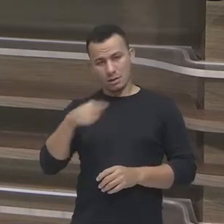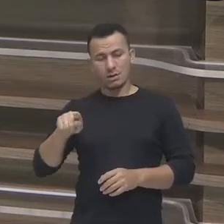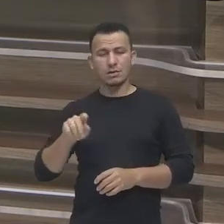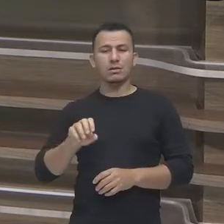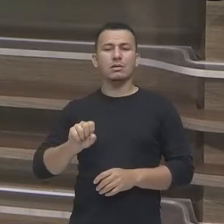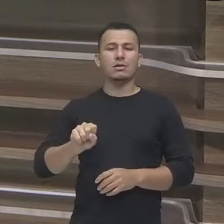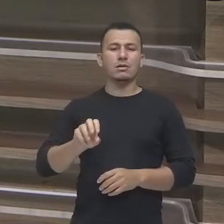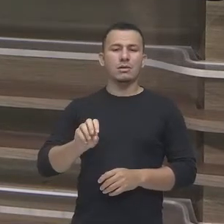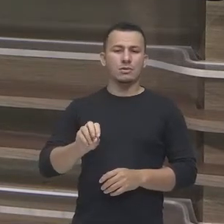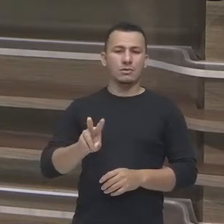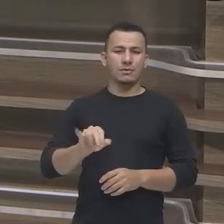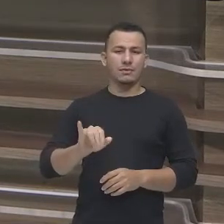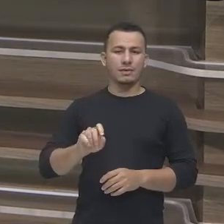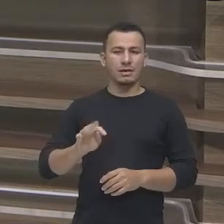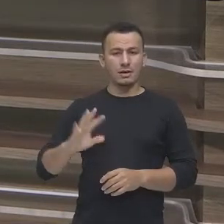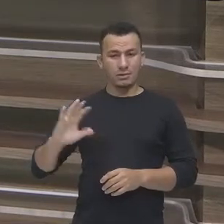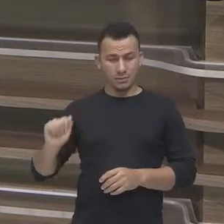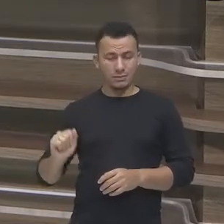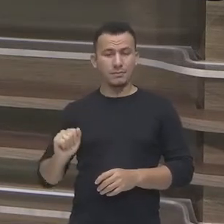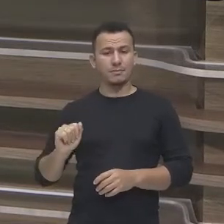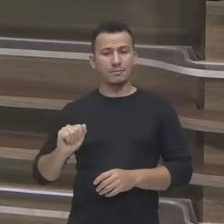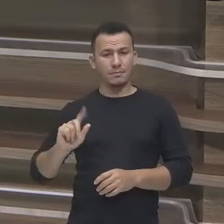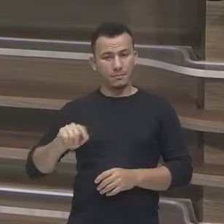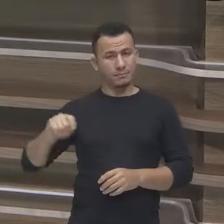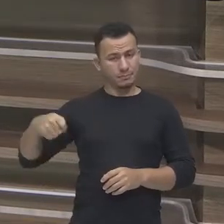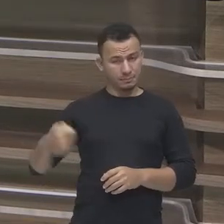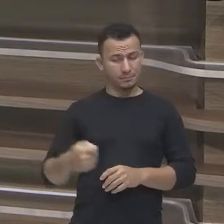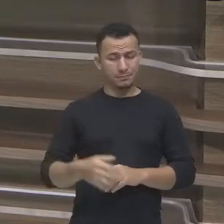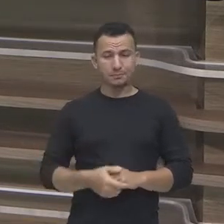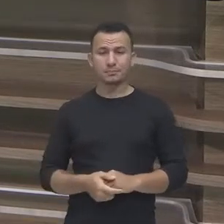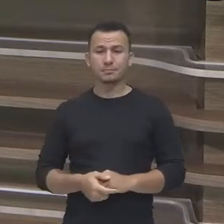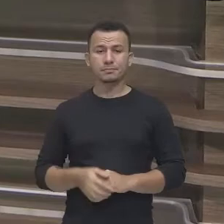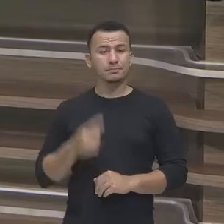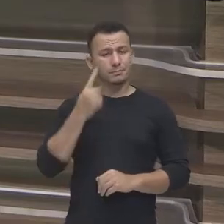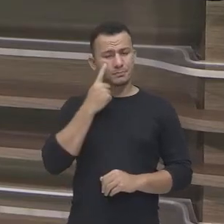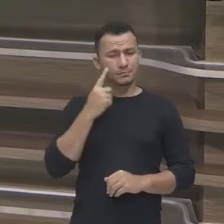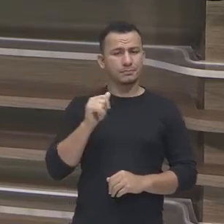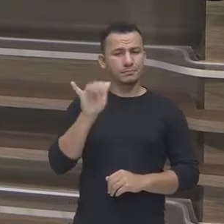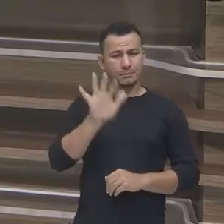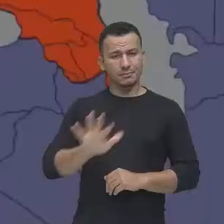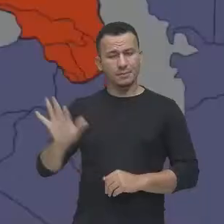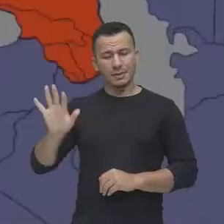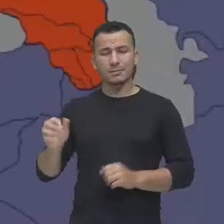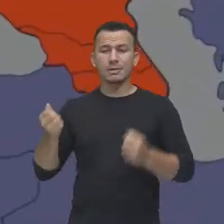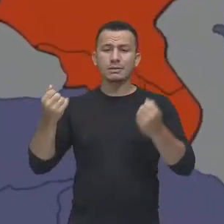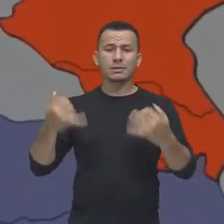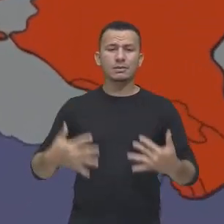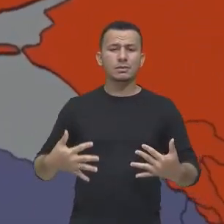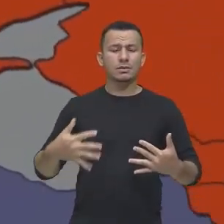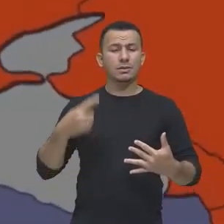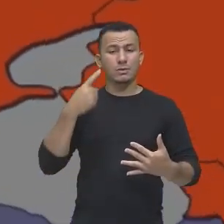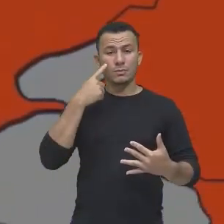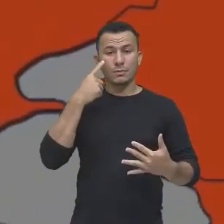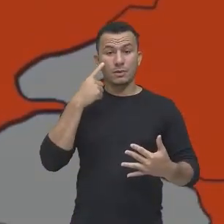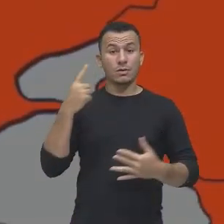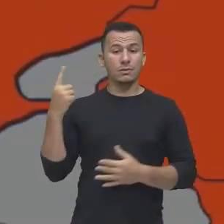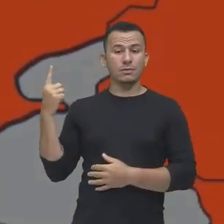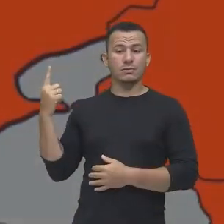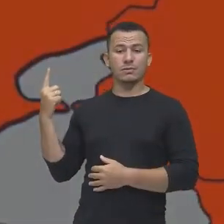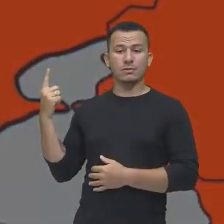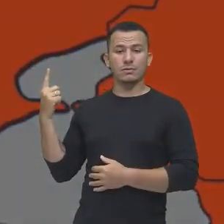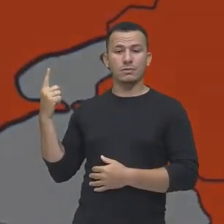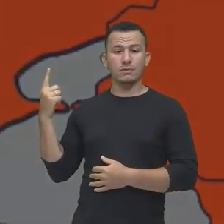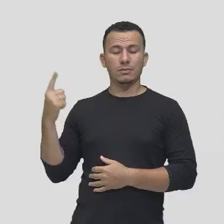Europa Oriental hoje. Nessa imagem que você vai ver aí, apenas na tela, né, ela está mostrando exatamente, a gente vai ver apenas na tela,